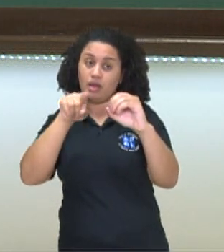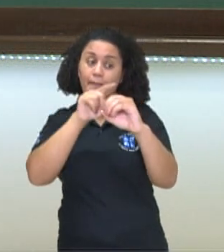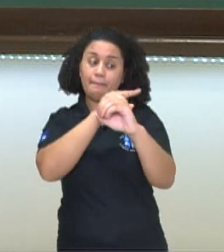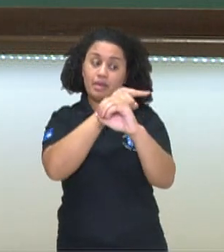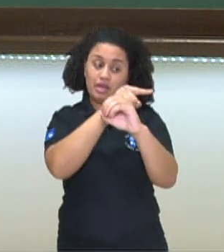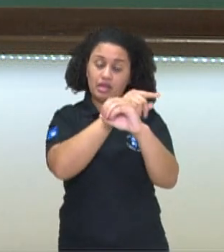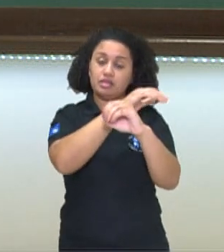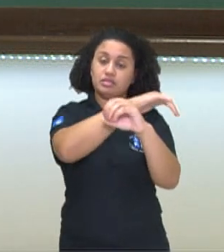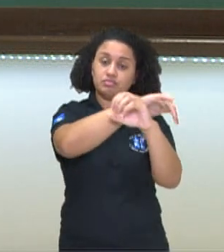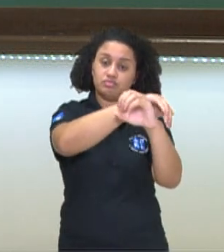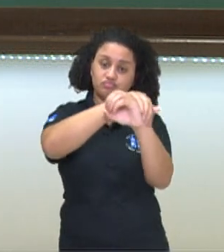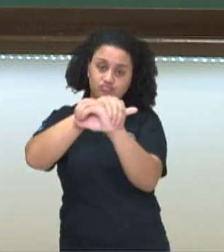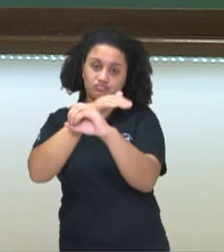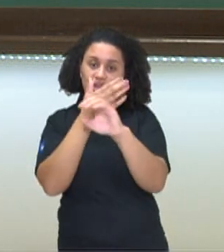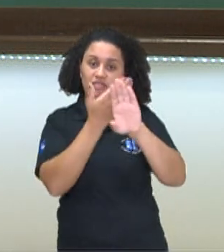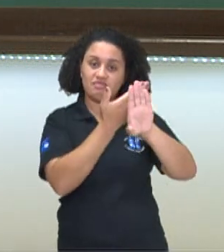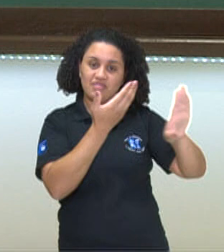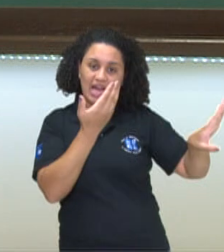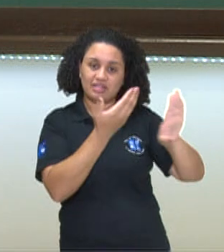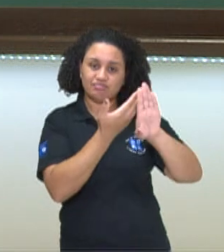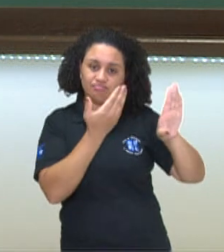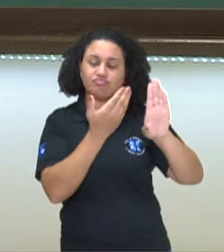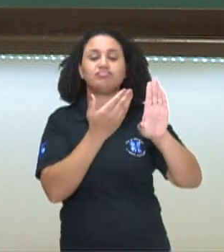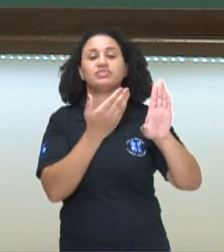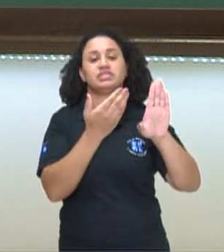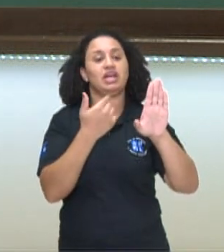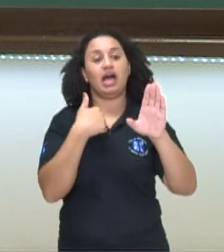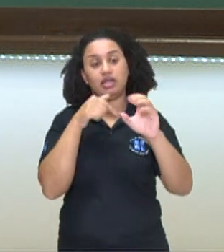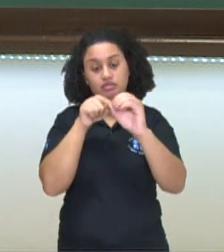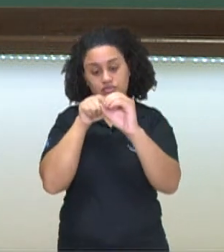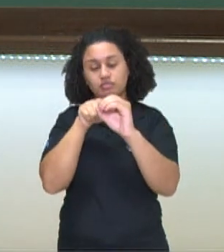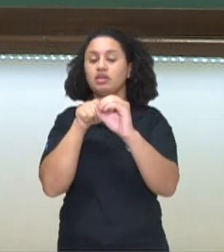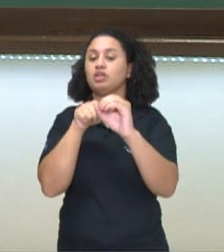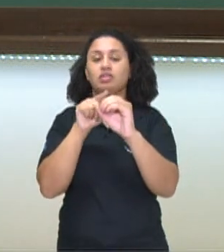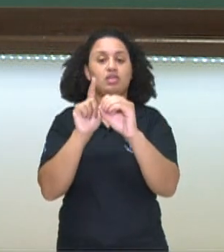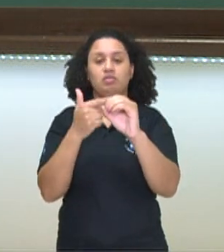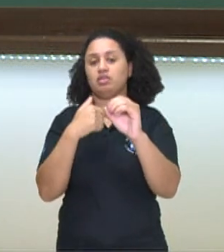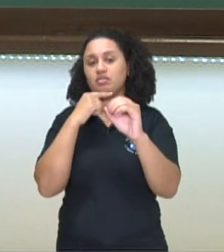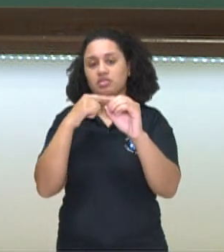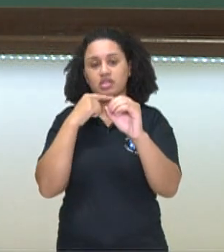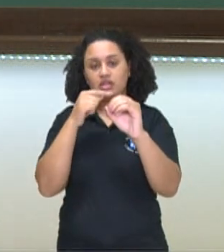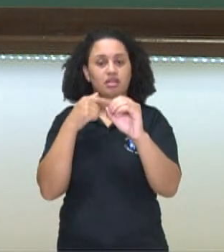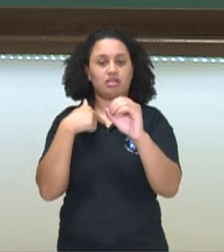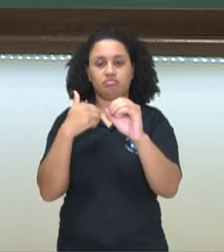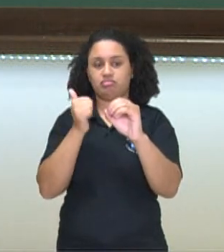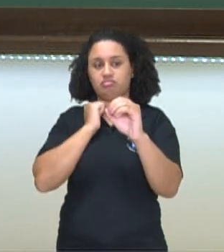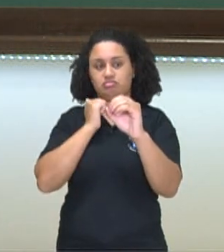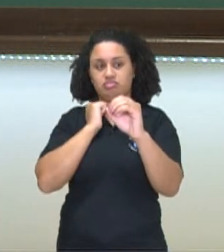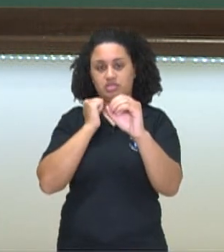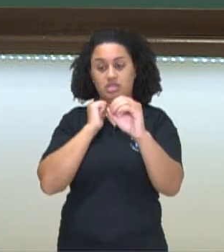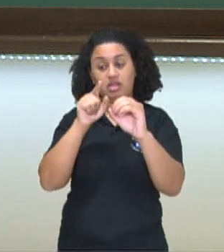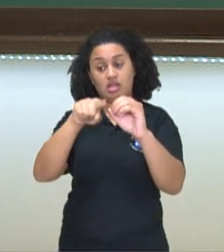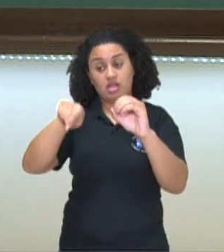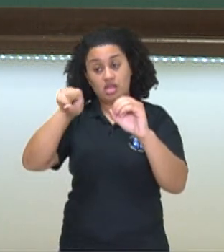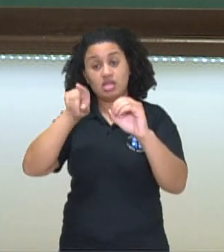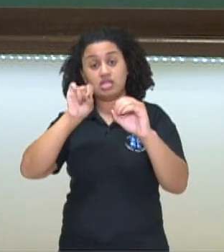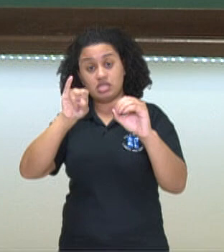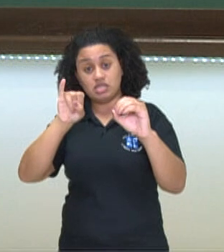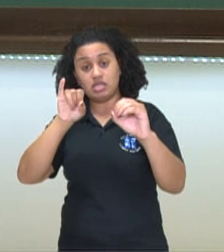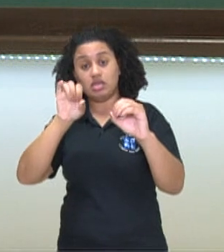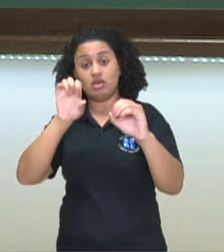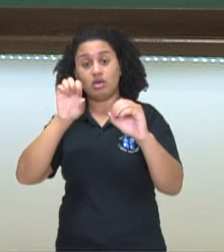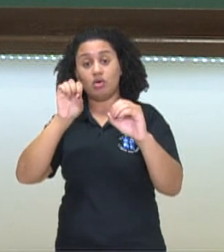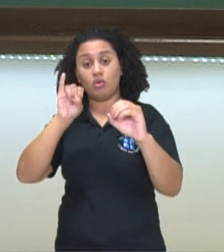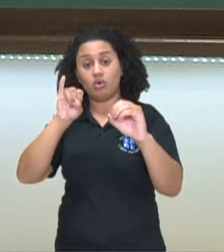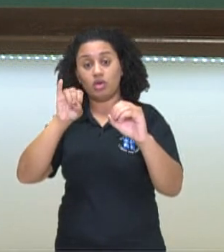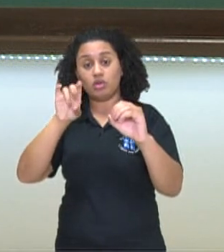primeiro a fonte de aterramento. Aí eu não tenho mais como neutralizar o corpo B, ok? Mantendo o corpo indutor perto. Agora eu tiro o